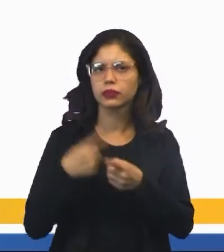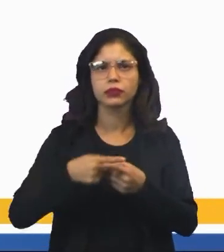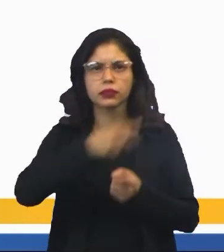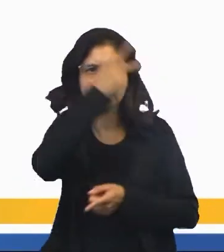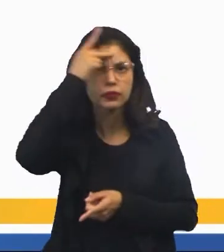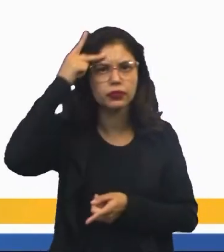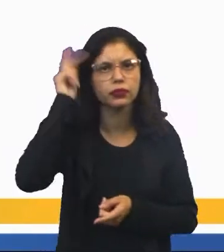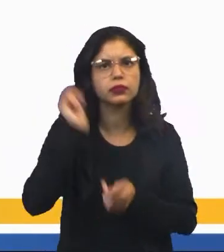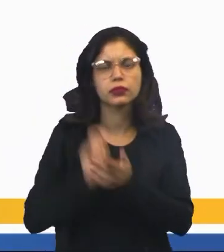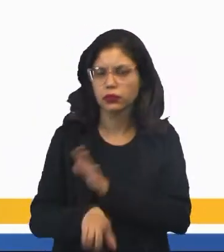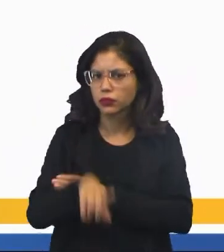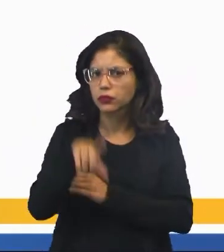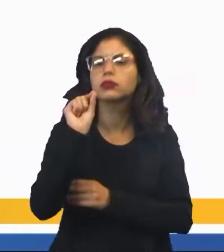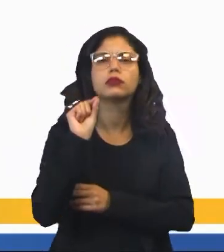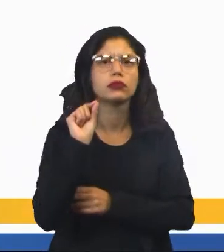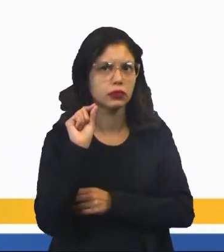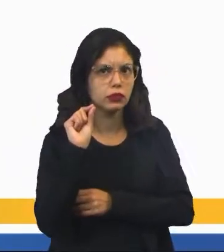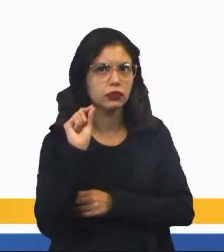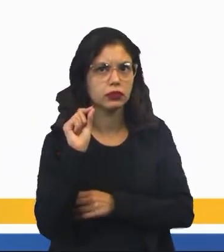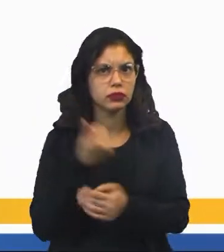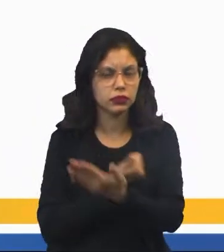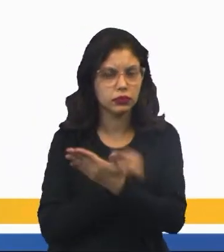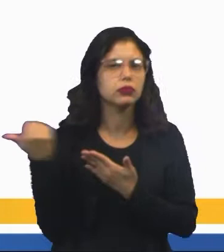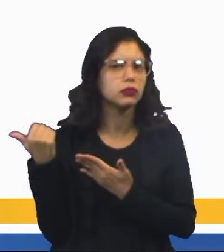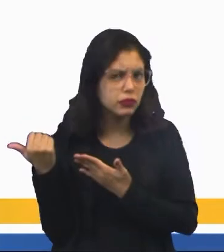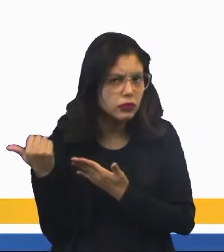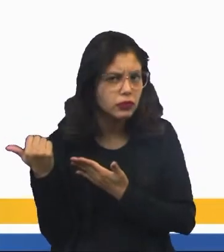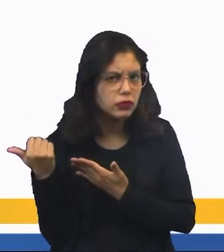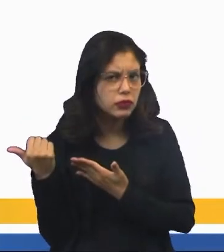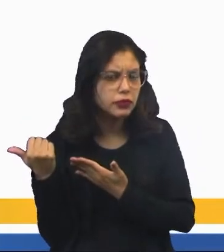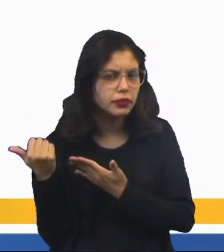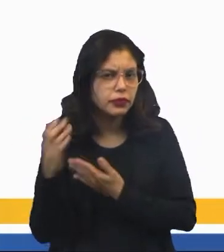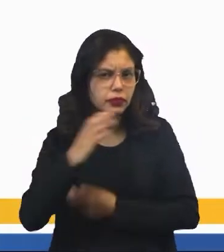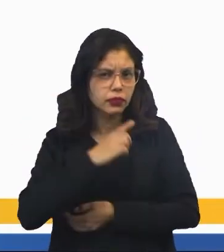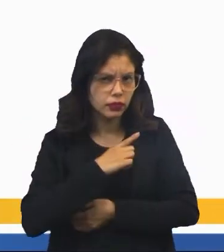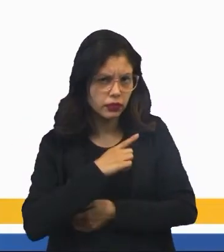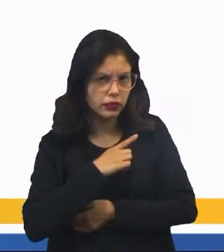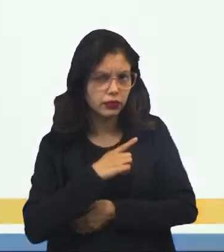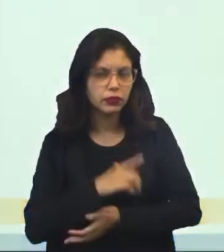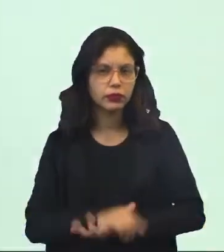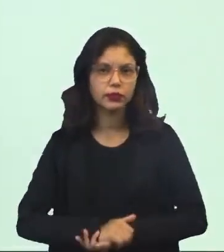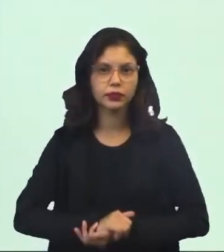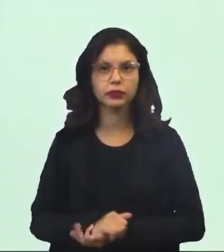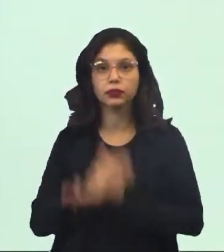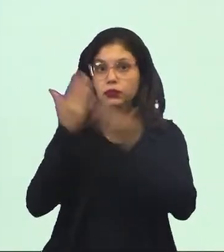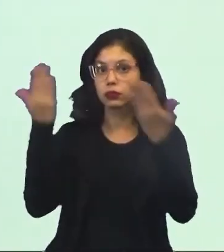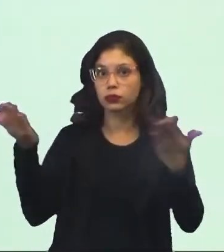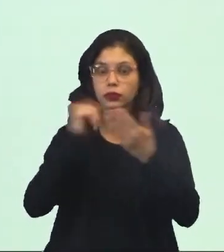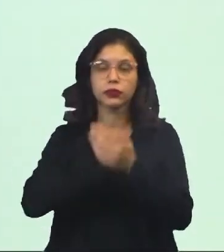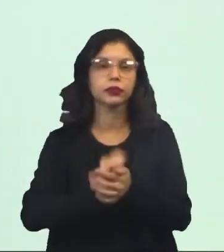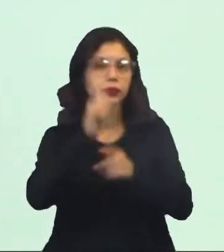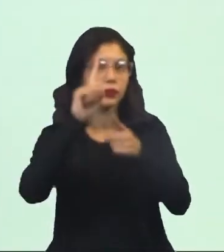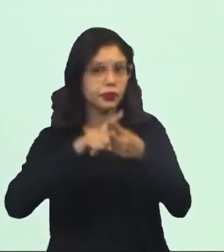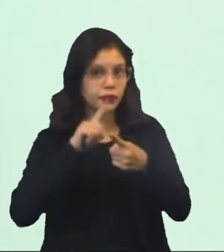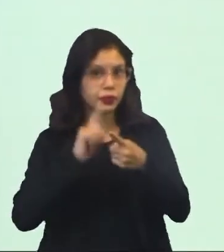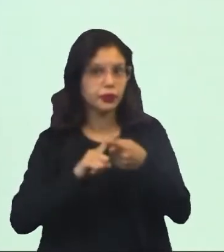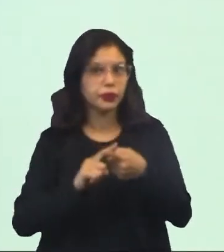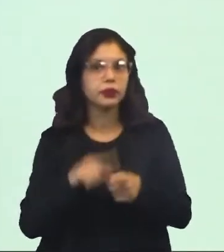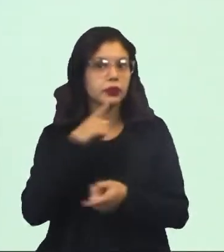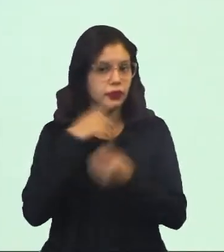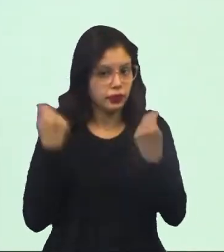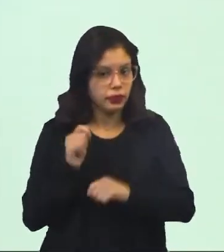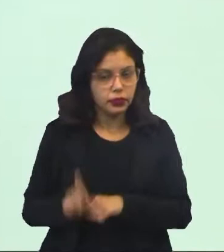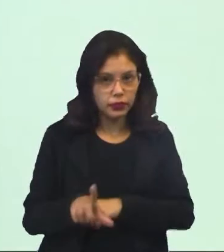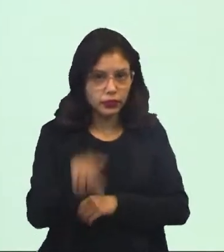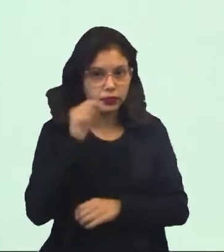Por que as pessoas escolhem e têm essa ação? Ou seja, turma, por que elas